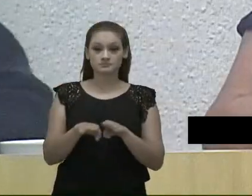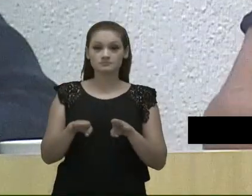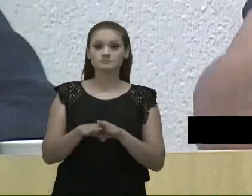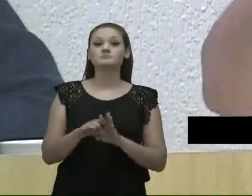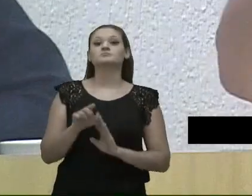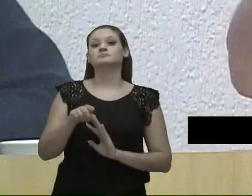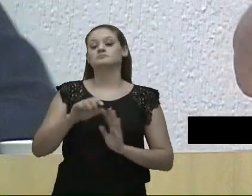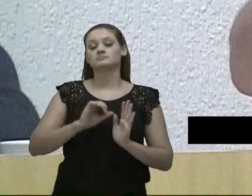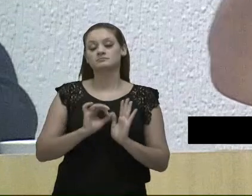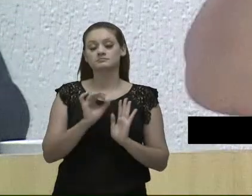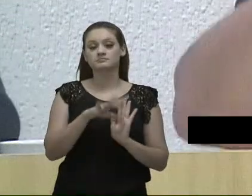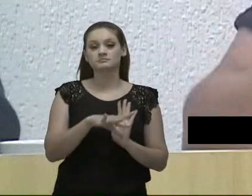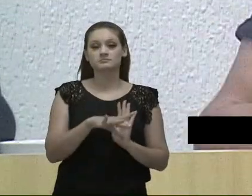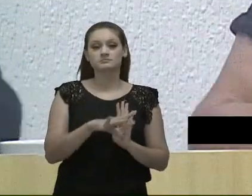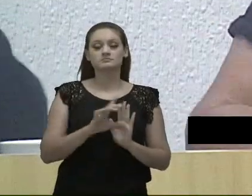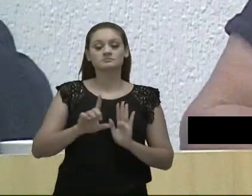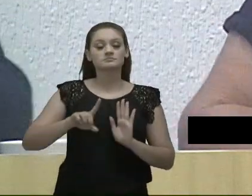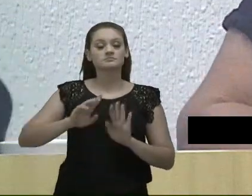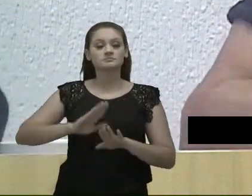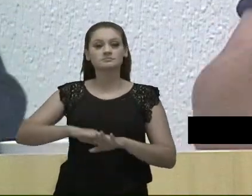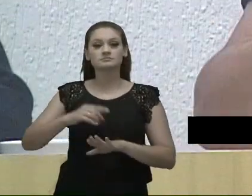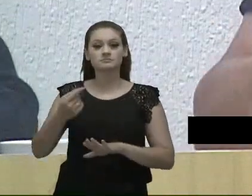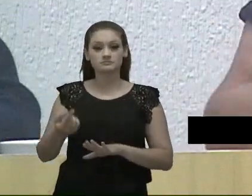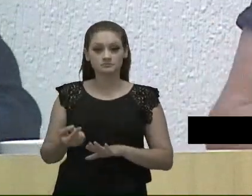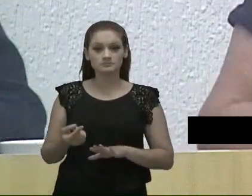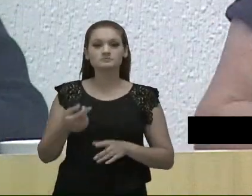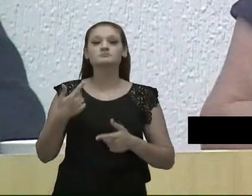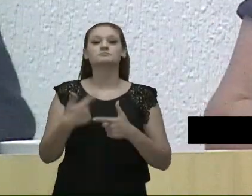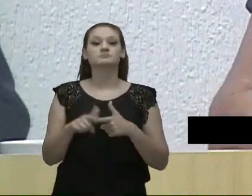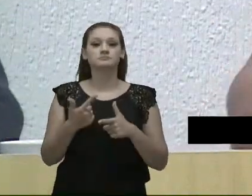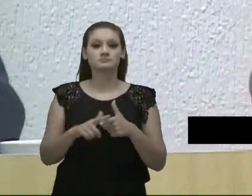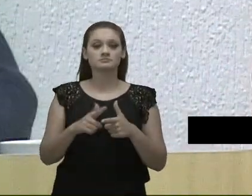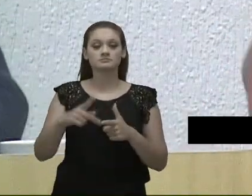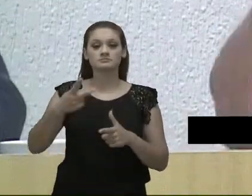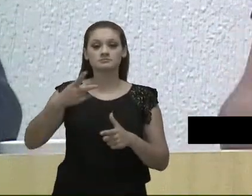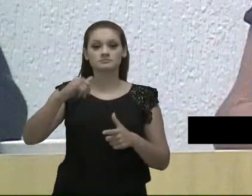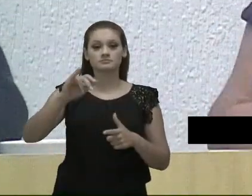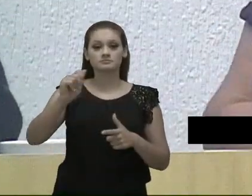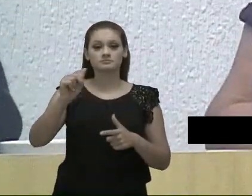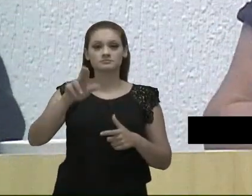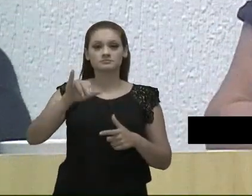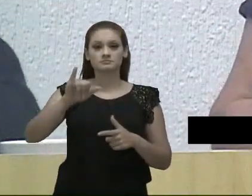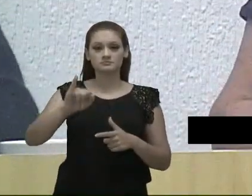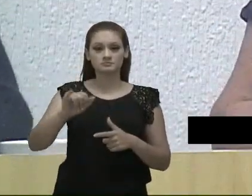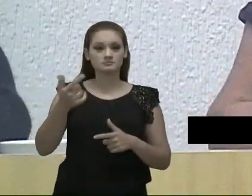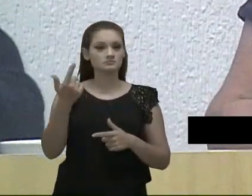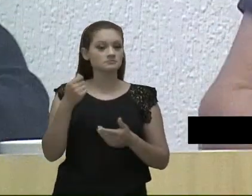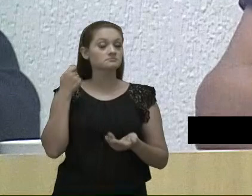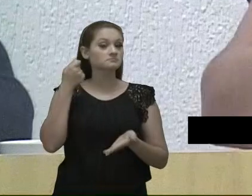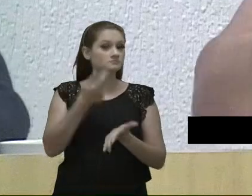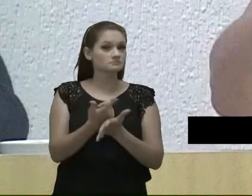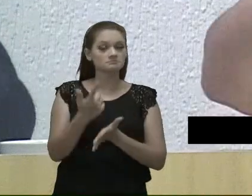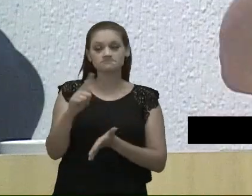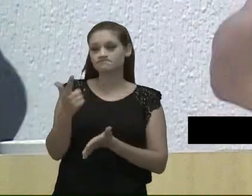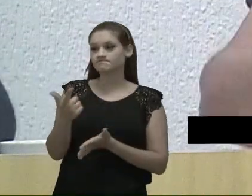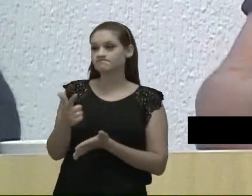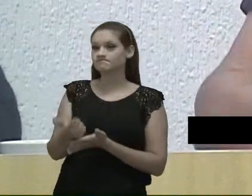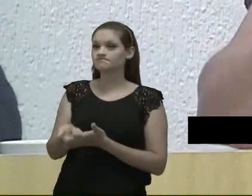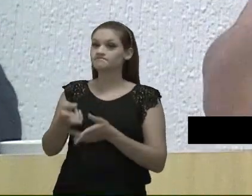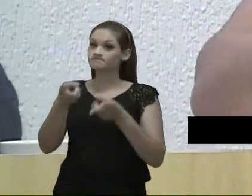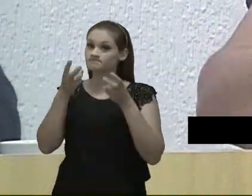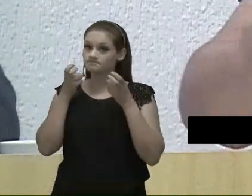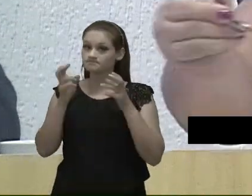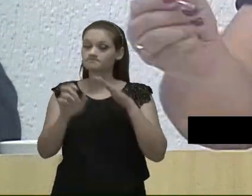estão saindo, além do que você já colocou do problema com o Piauí, que vocês investiram e não houve o reconhecimento da empresa. Existe algum outro